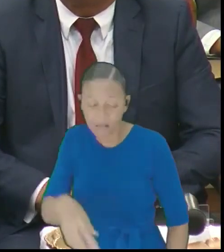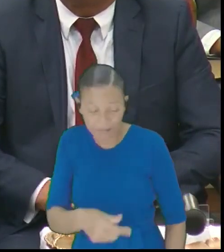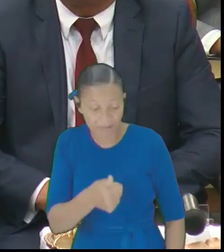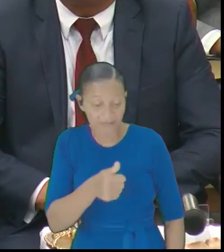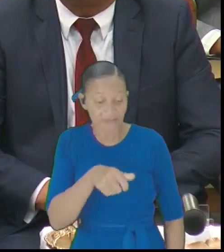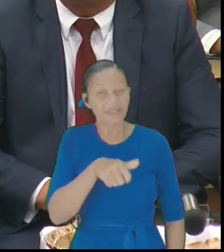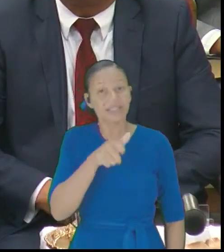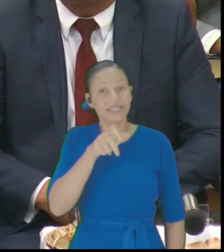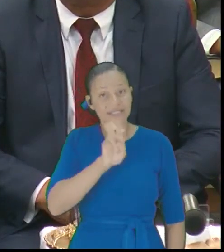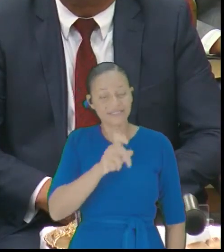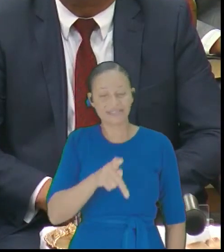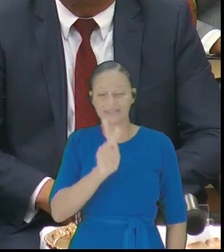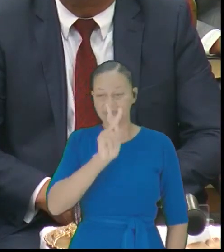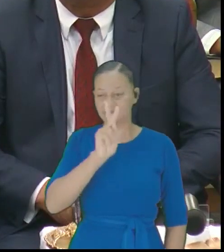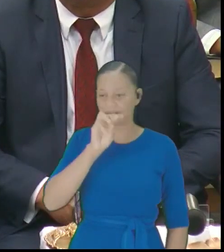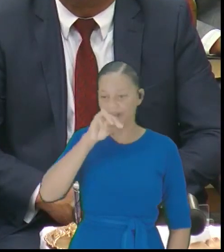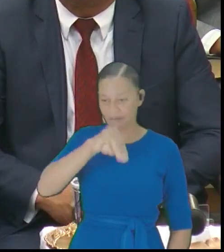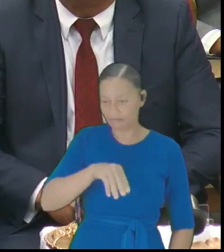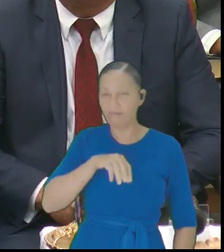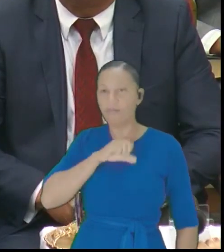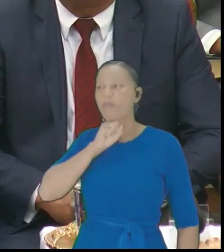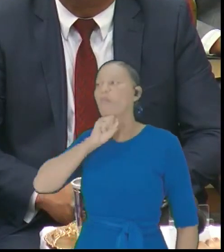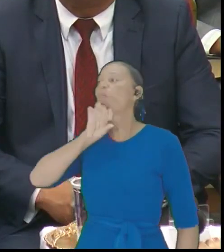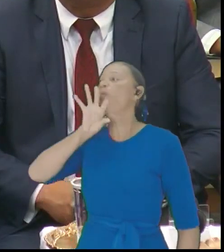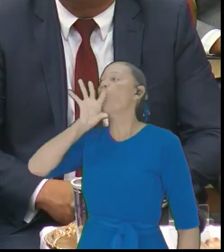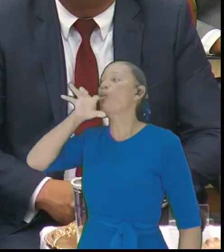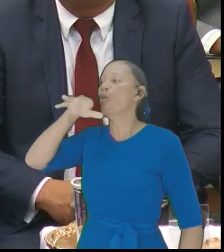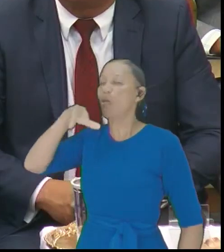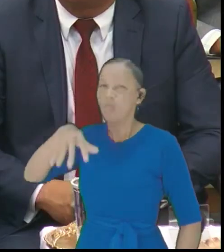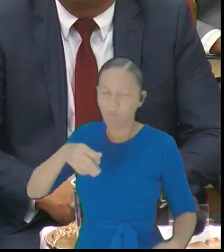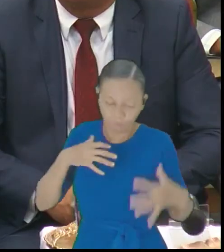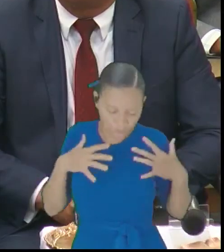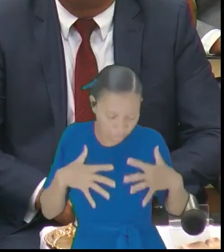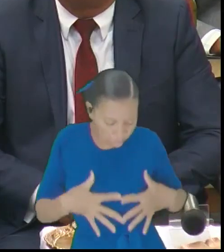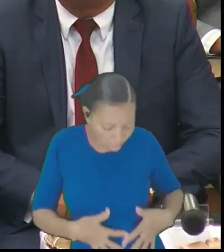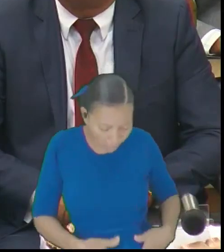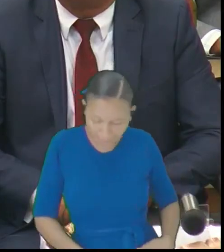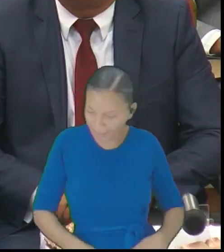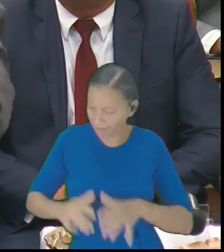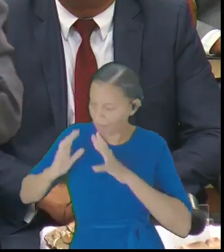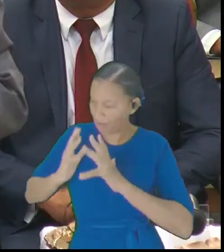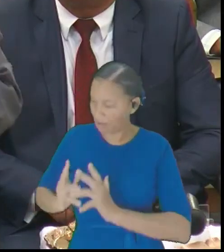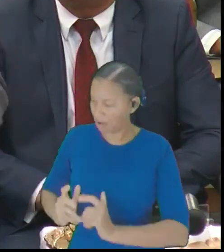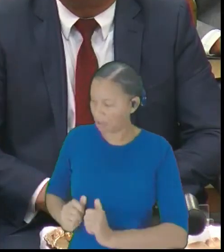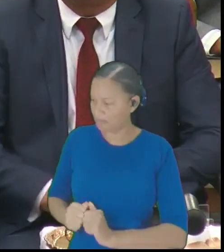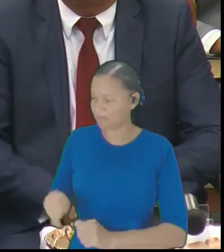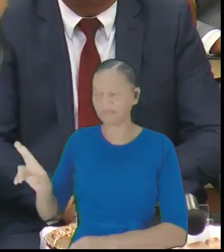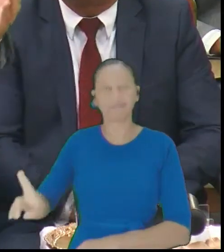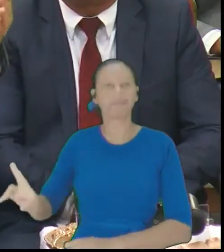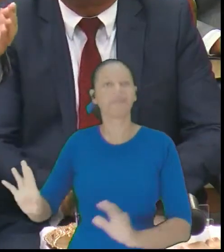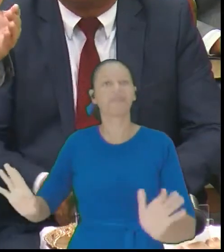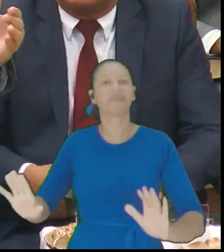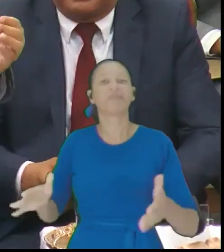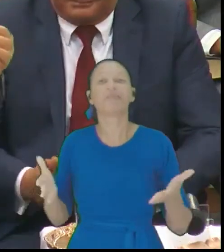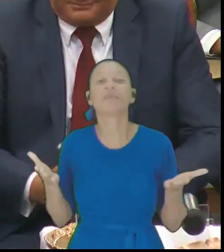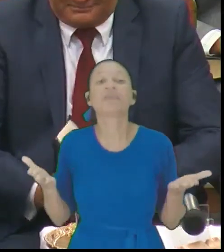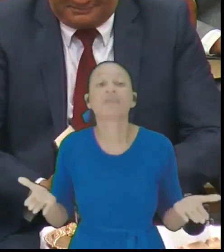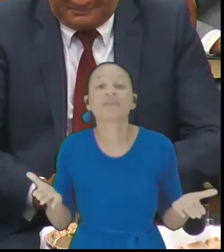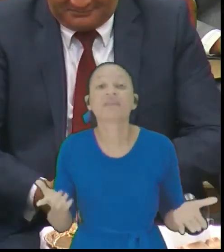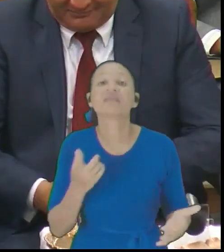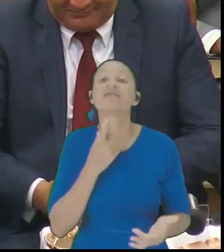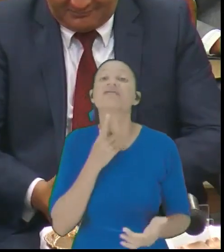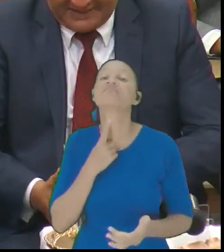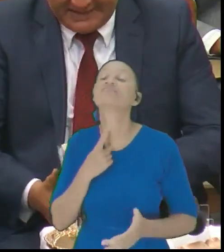Nínive. Sai ele vomitado para ir pregar. Deus usa um vomitado e não usa um limpinho. O que é isso? Vontade